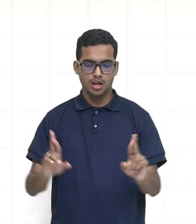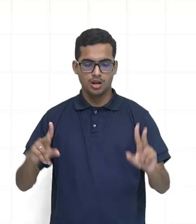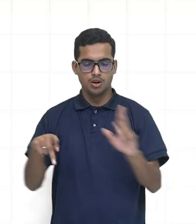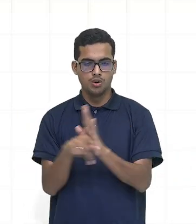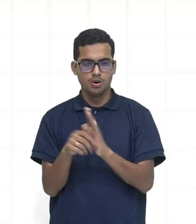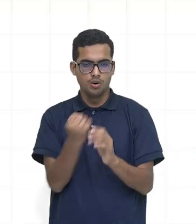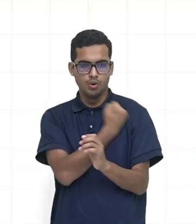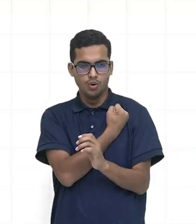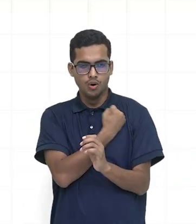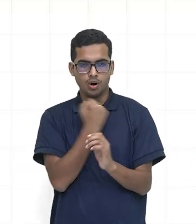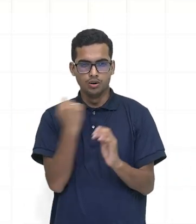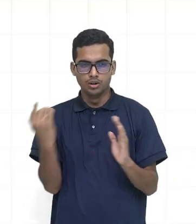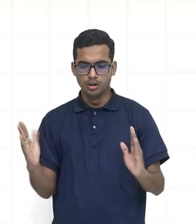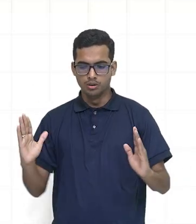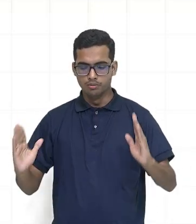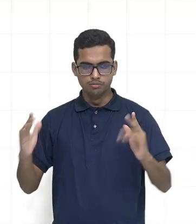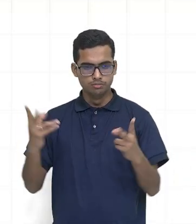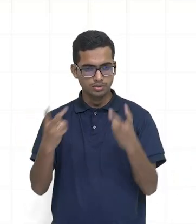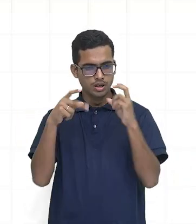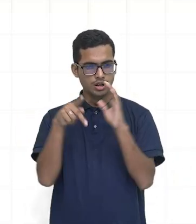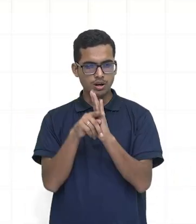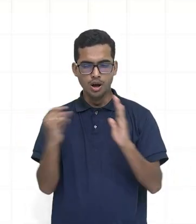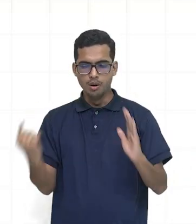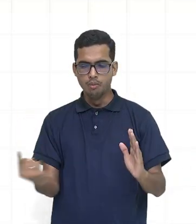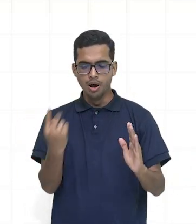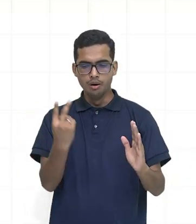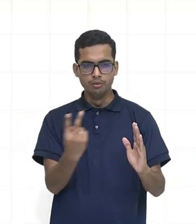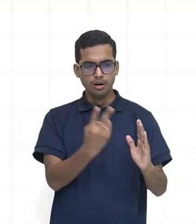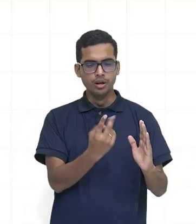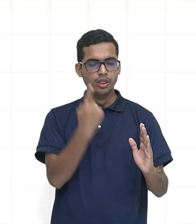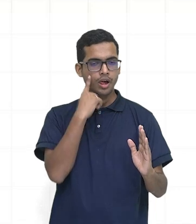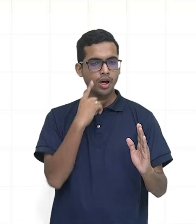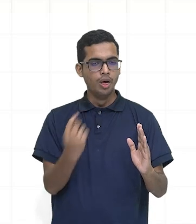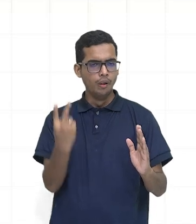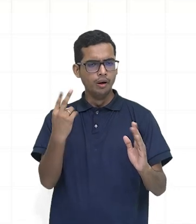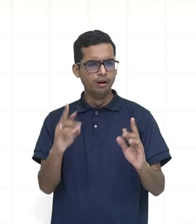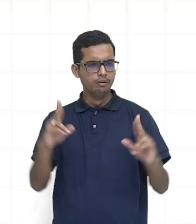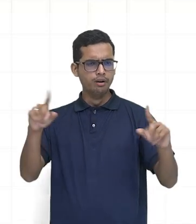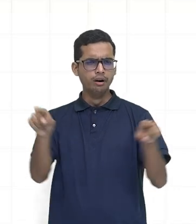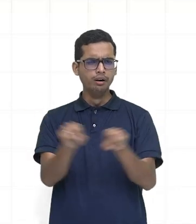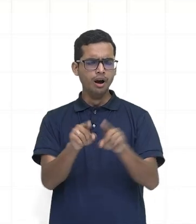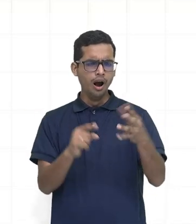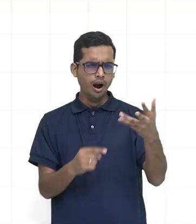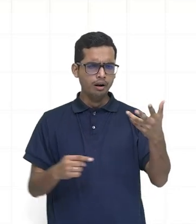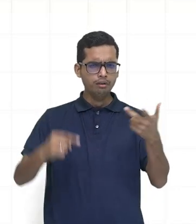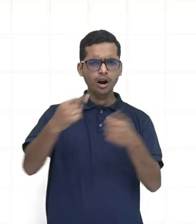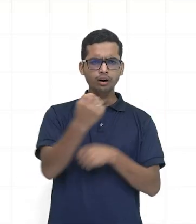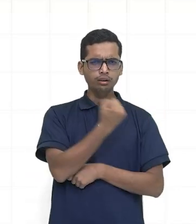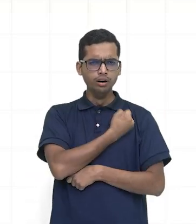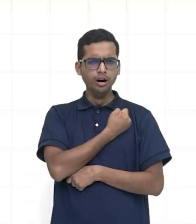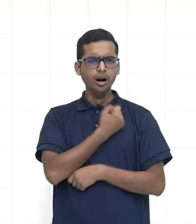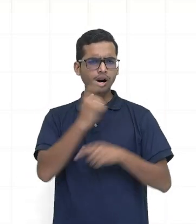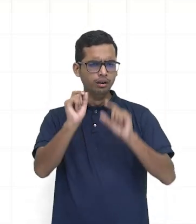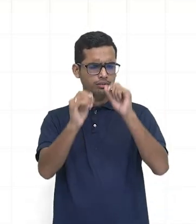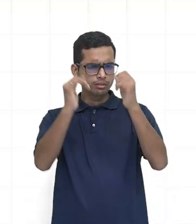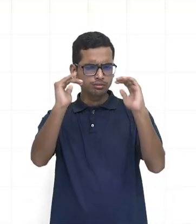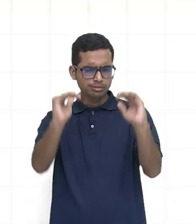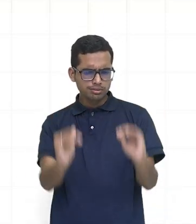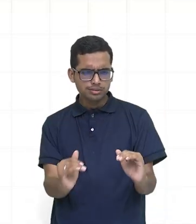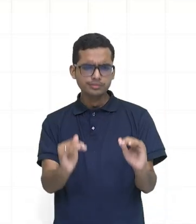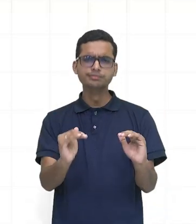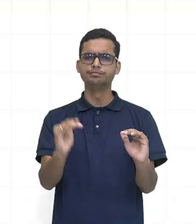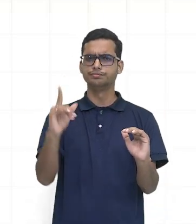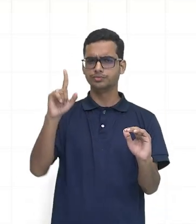diferença de 2 unidades de um para o outro. E aí a gente pode pensar, né, que deve ter muitos números primos gêmeos assim que